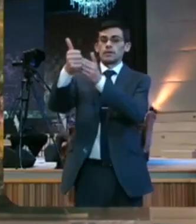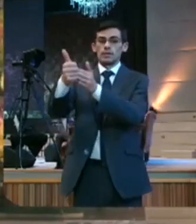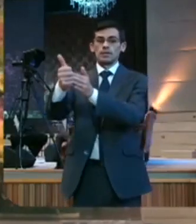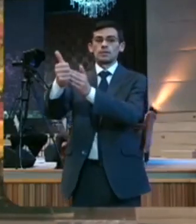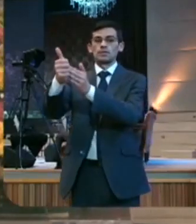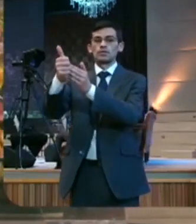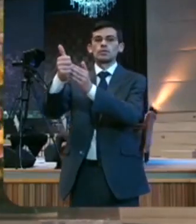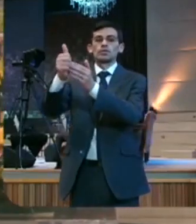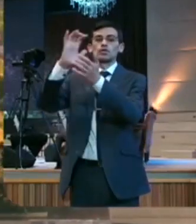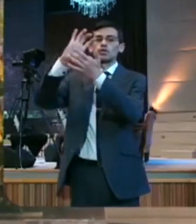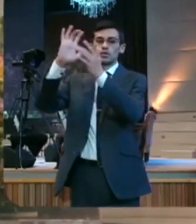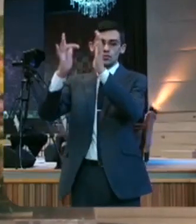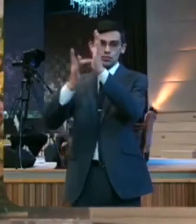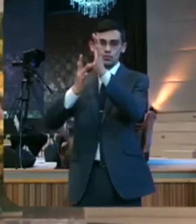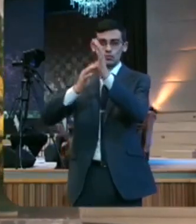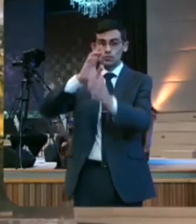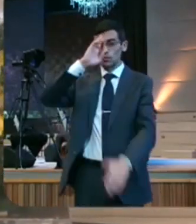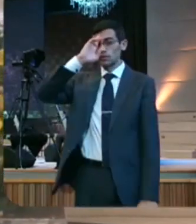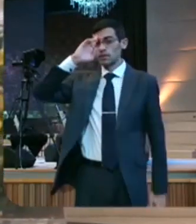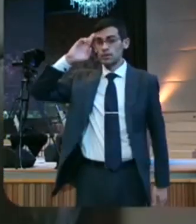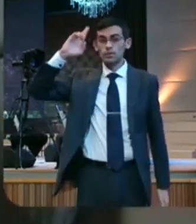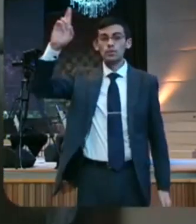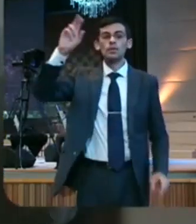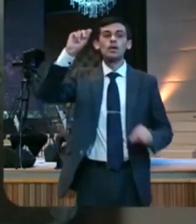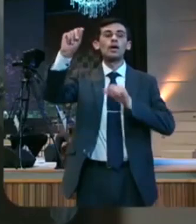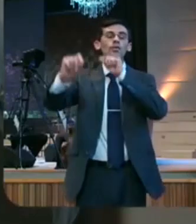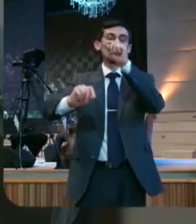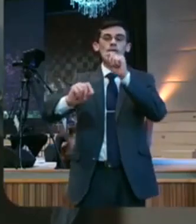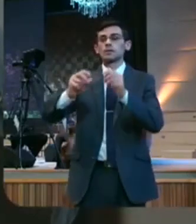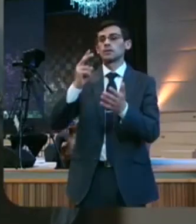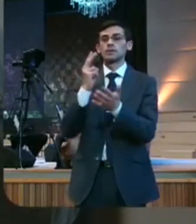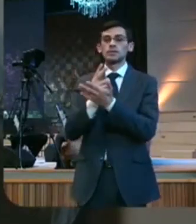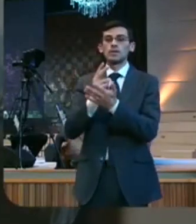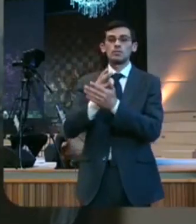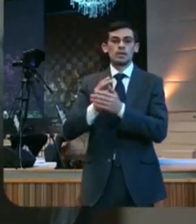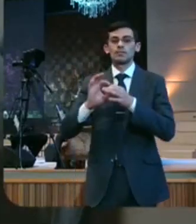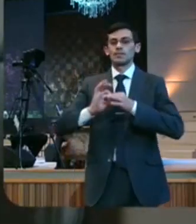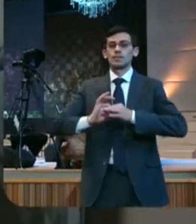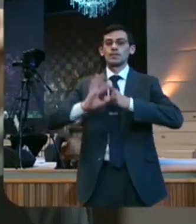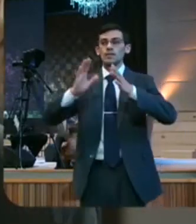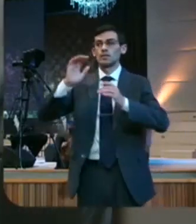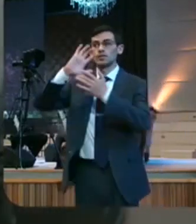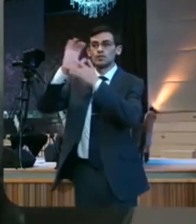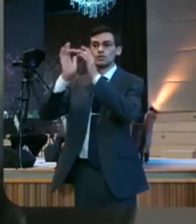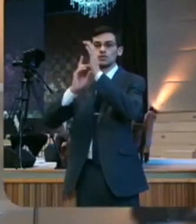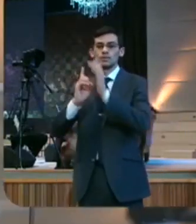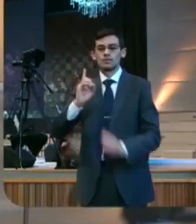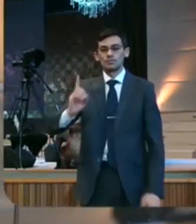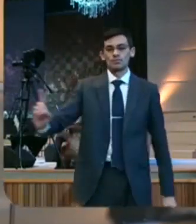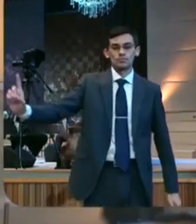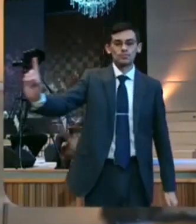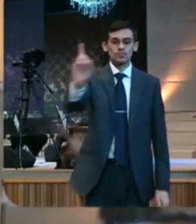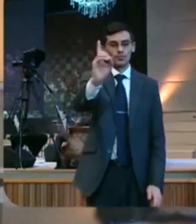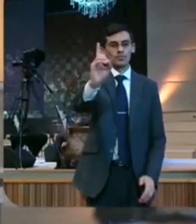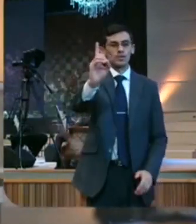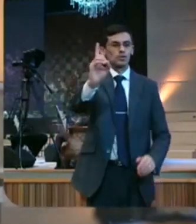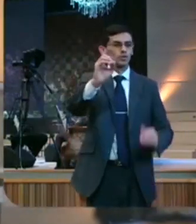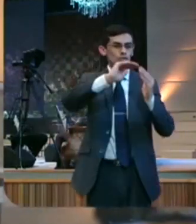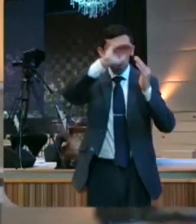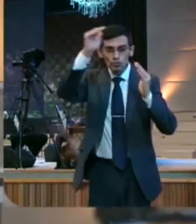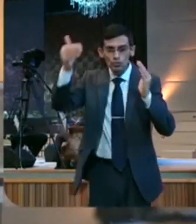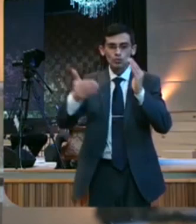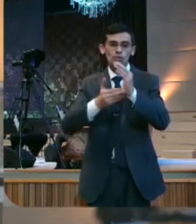ou seguir o Senhor, é deixar Ele ir à frente em todas as circunstâncias da